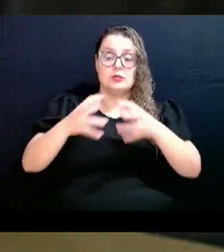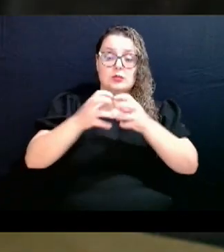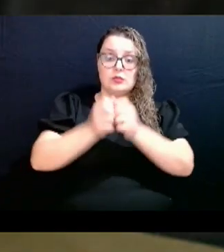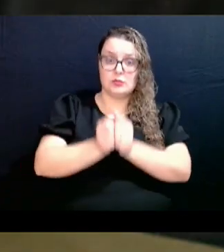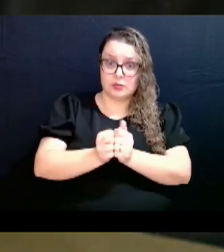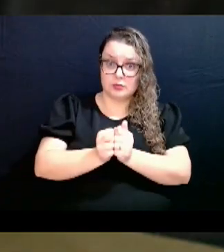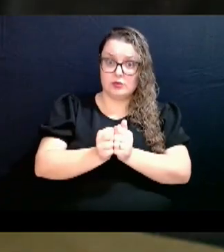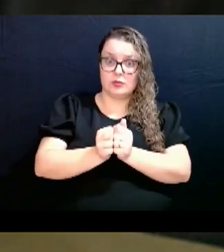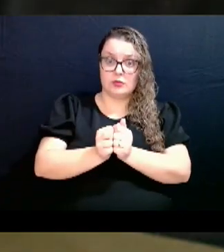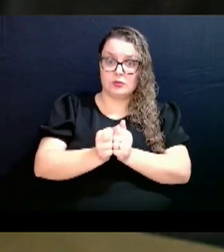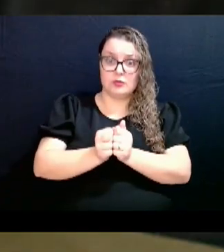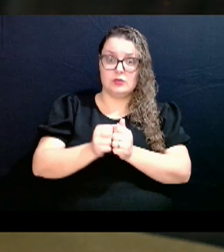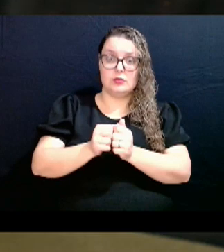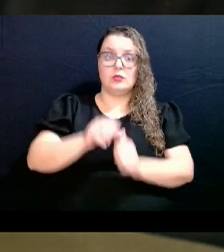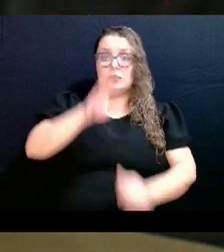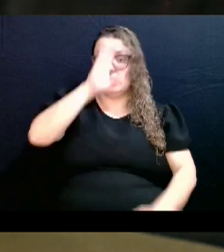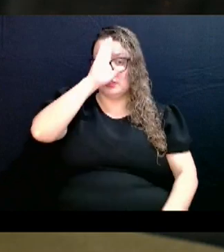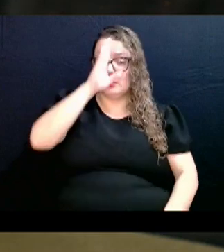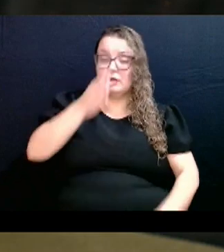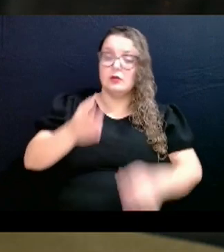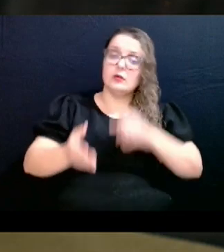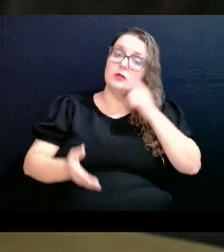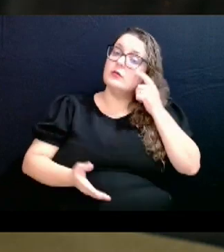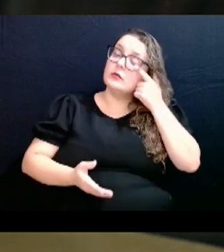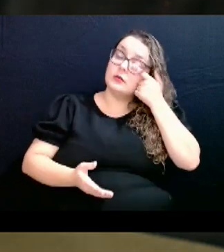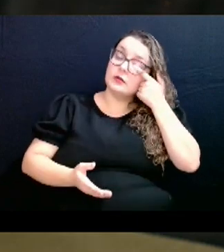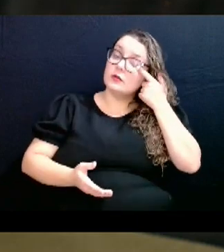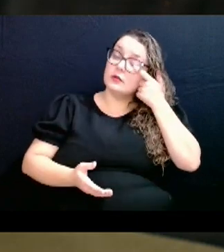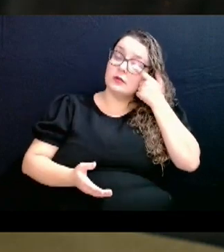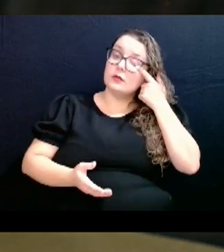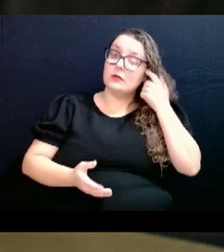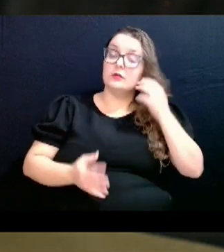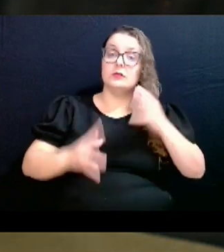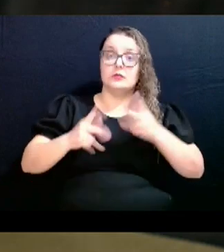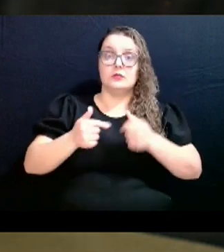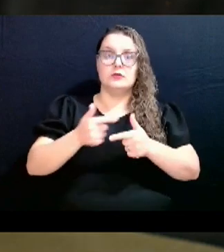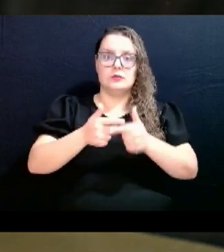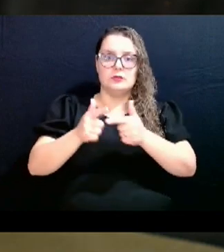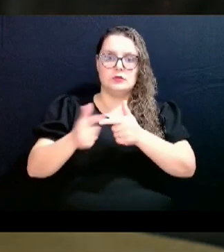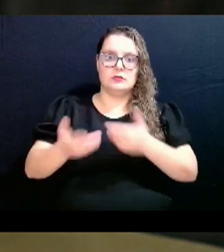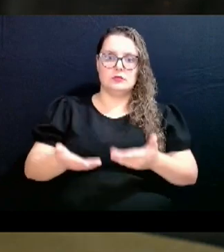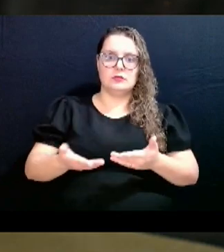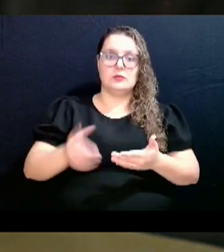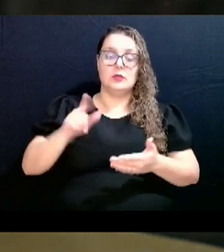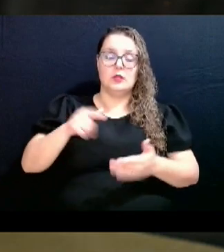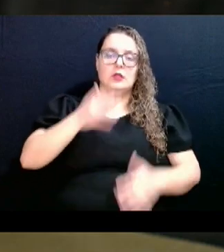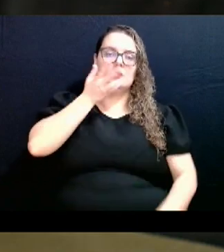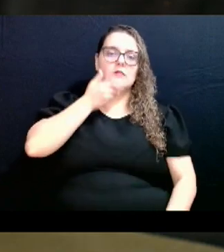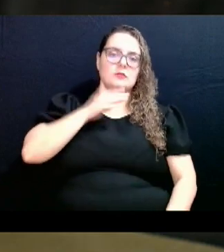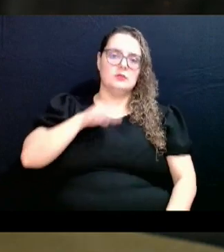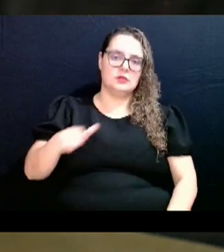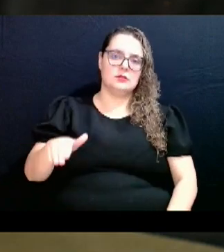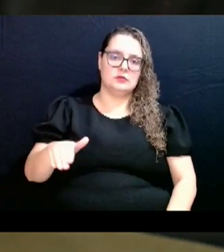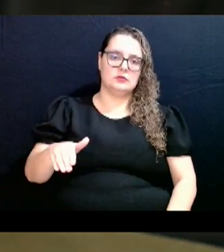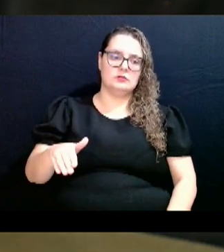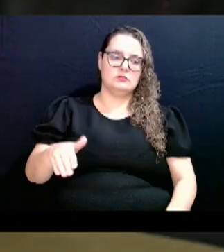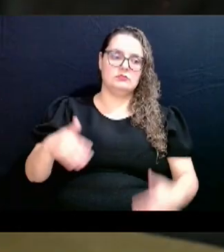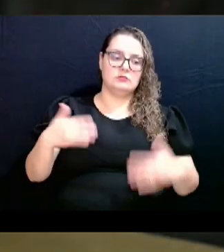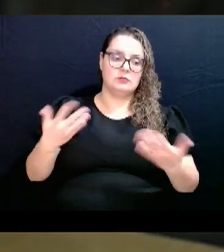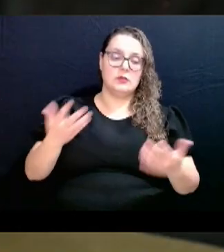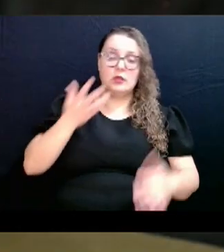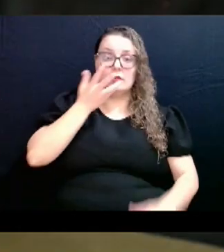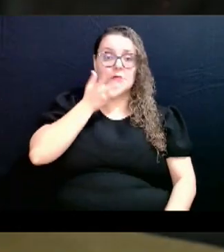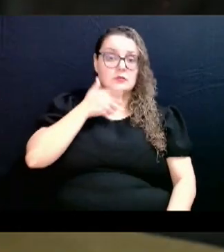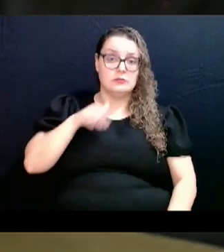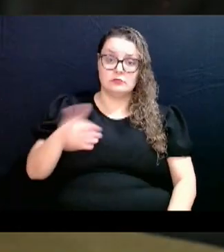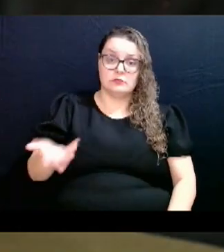ponto principal ali de toda essa questão é a criança, né? E a criança, ela é criança.